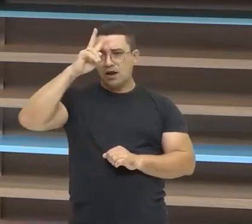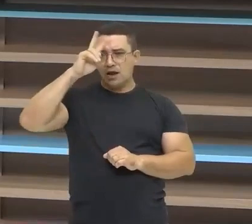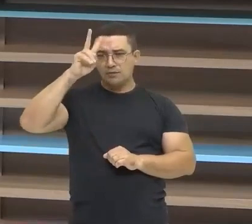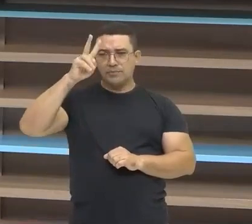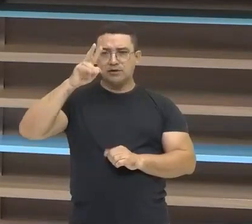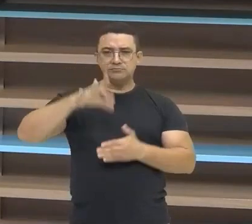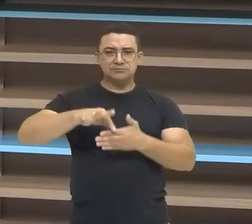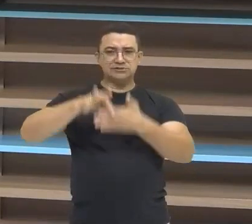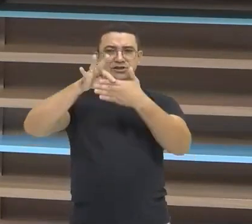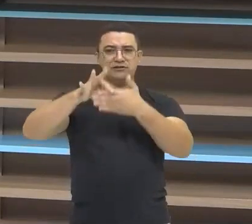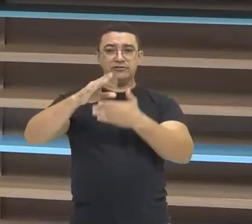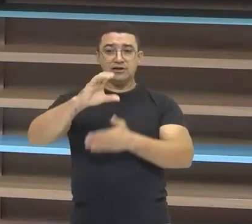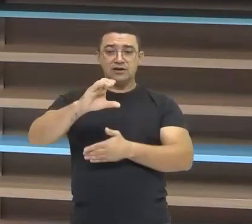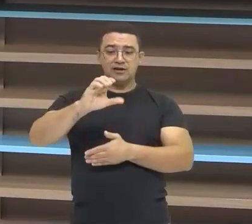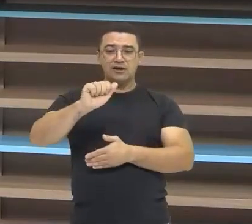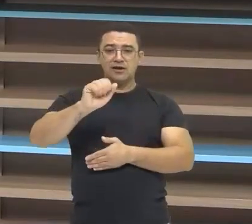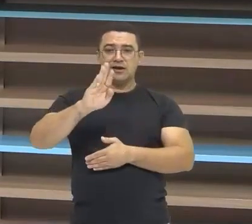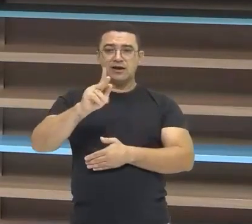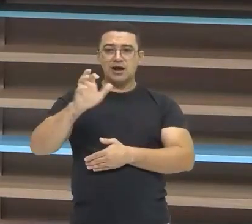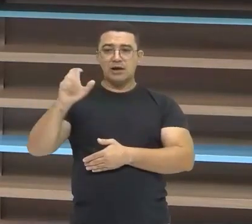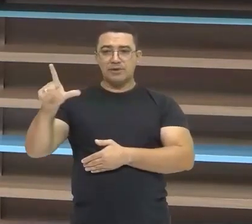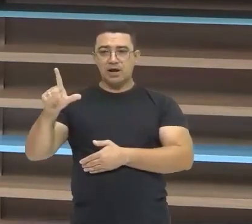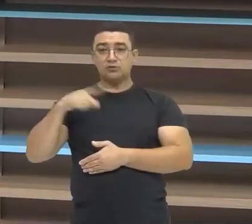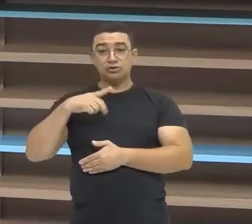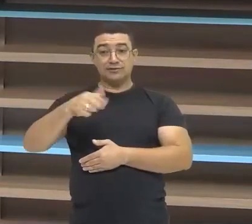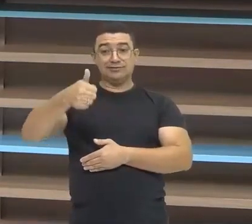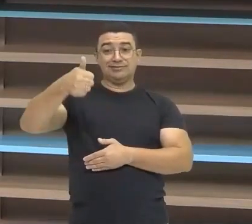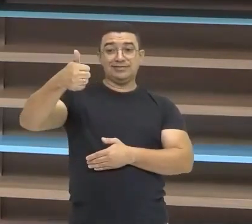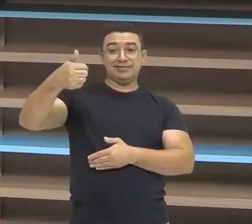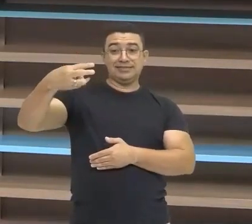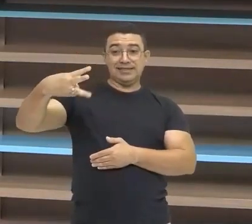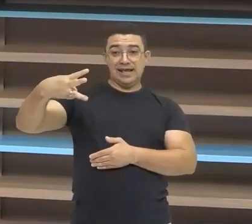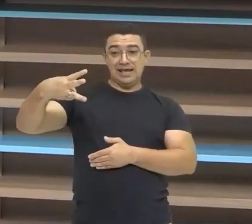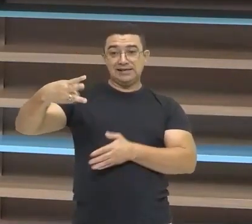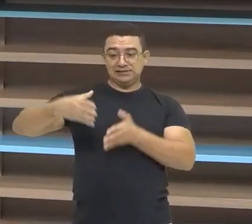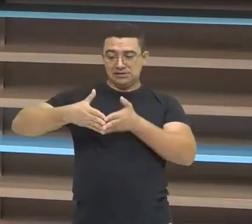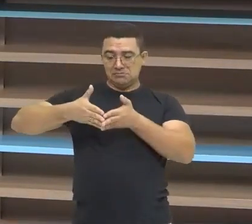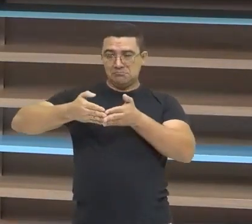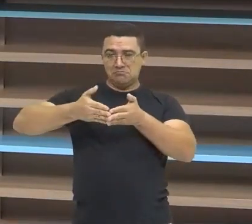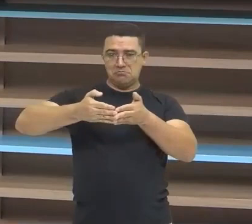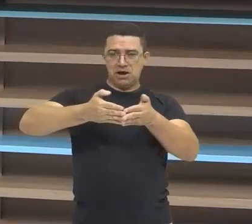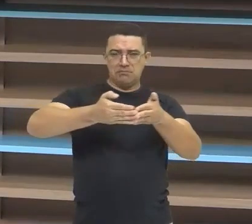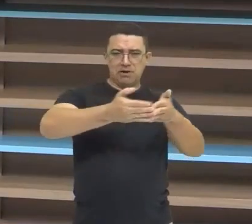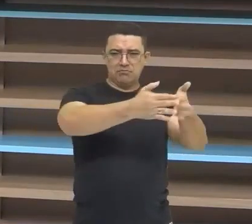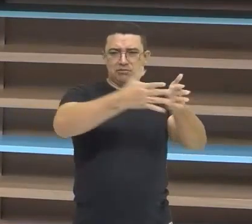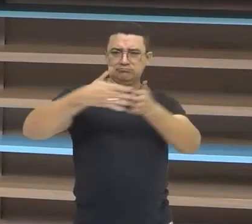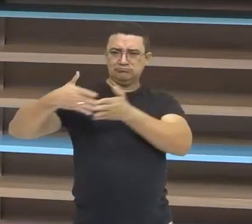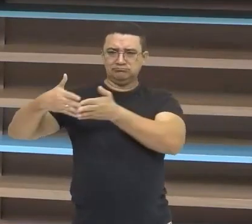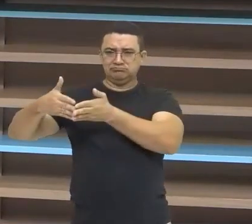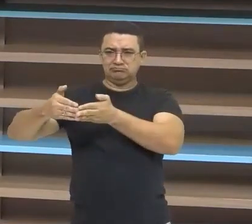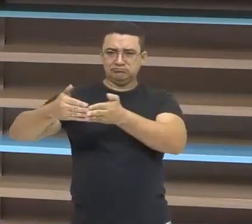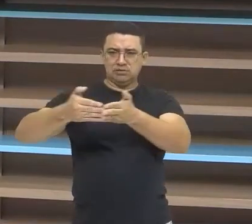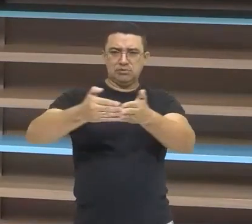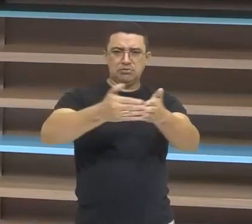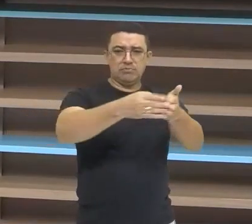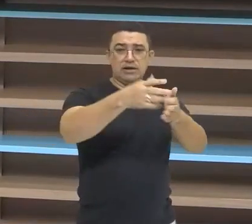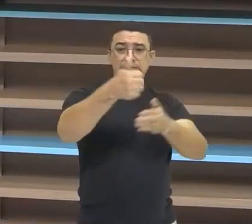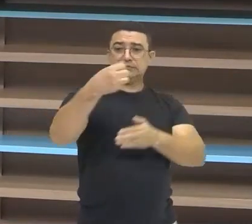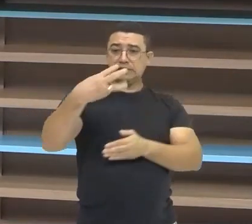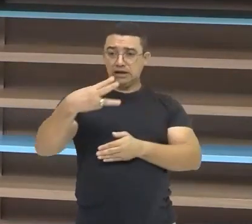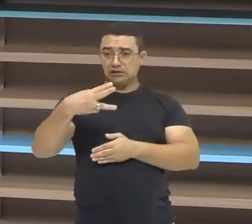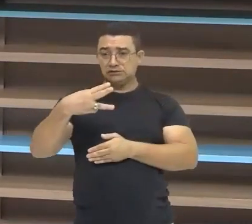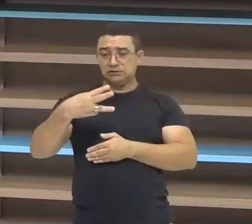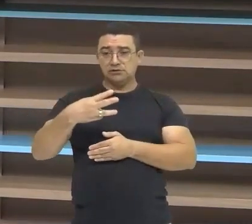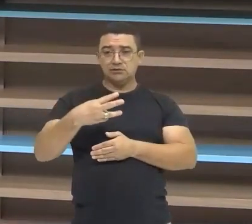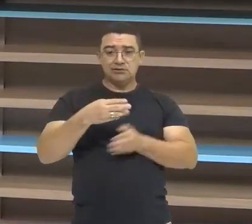você aprendeu isso em história, tinha 13 frotas, né? 13 caravelas. Então, cada uma delas tinha escrivão